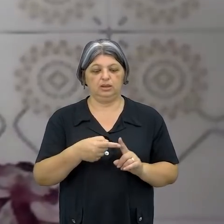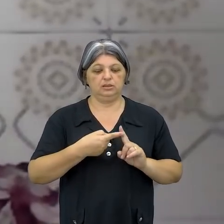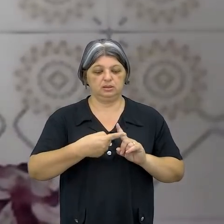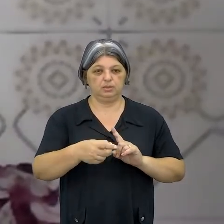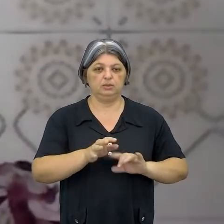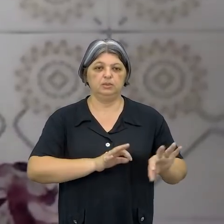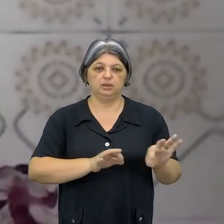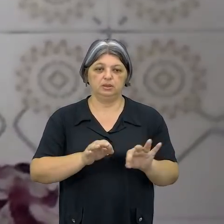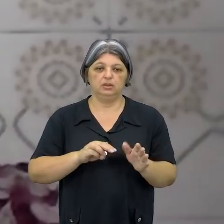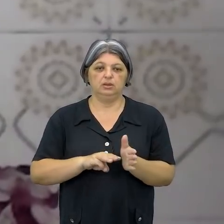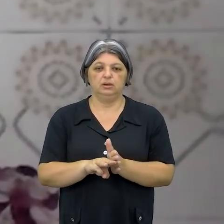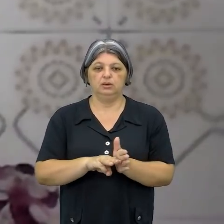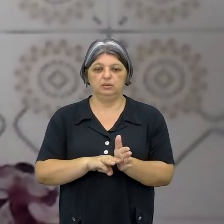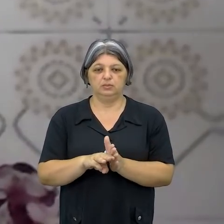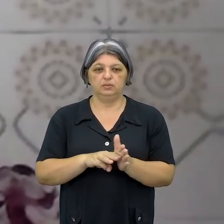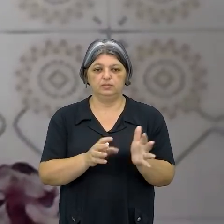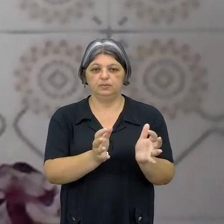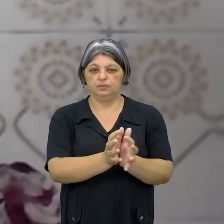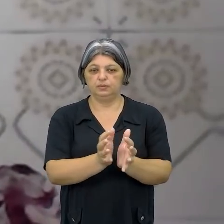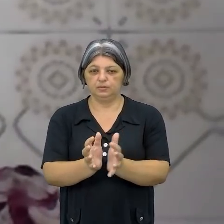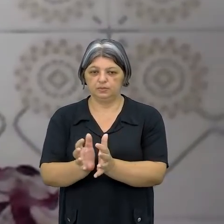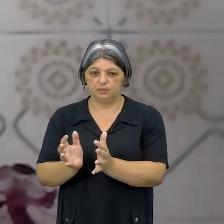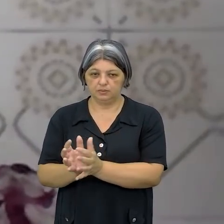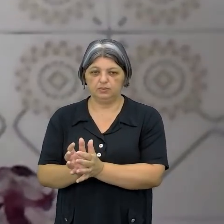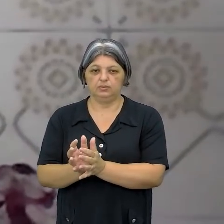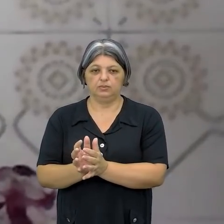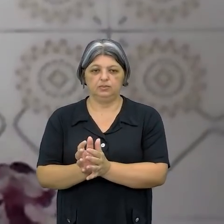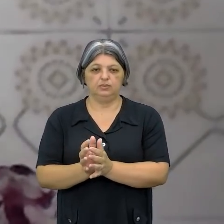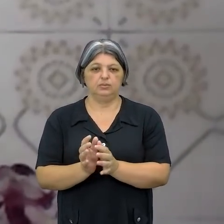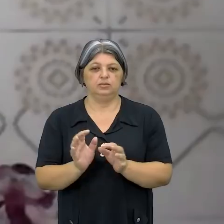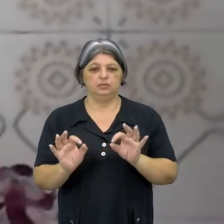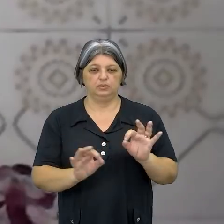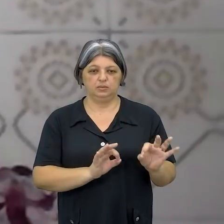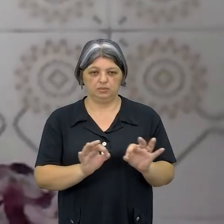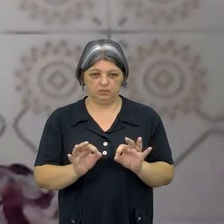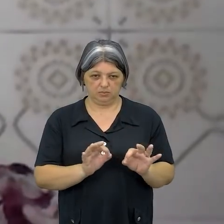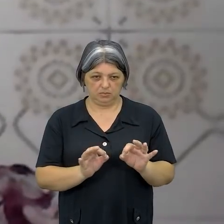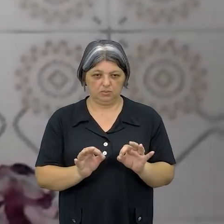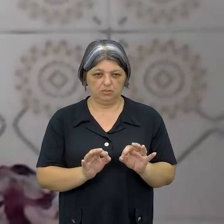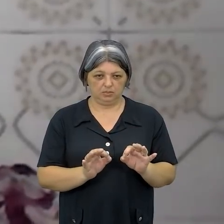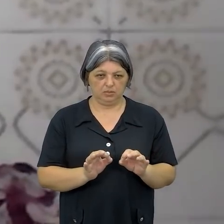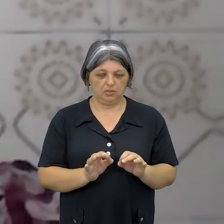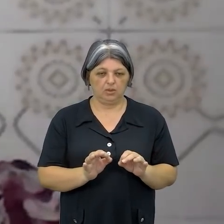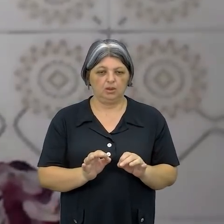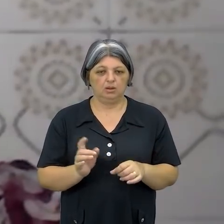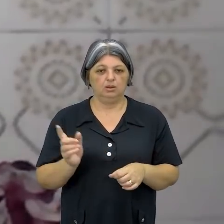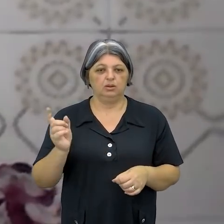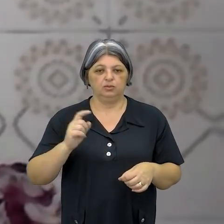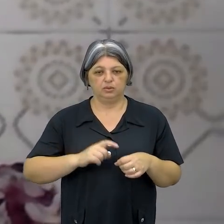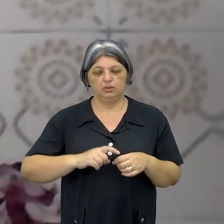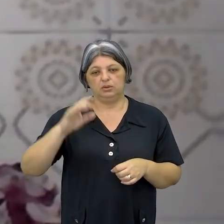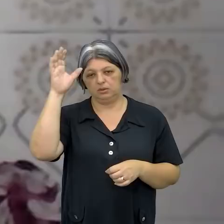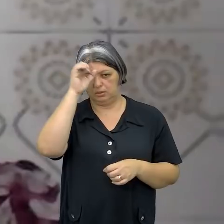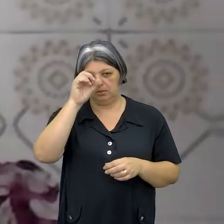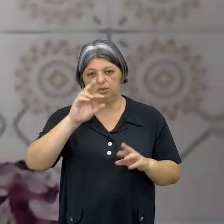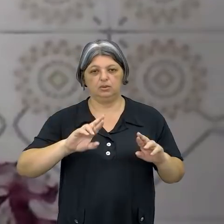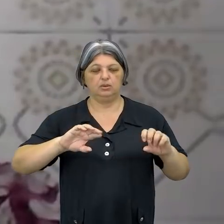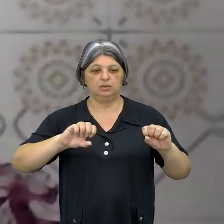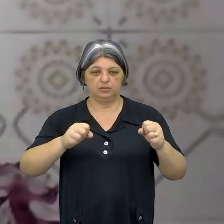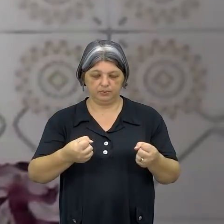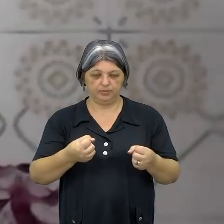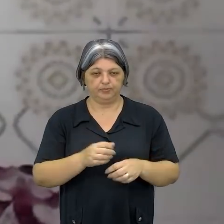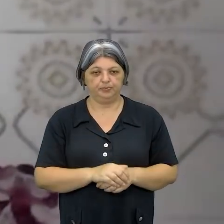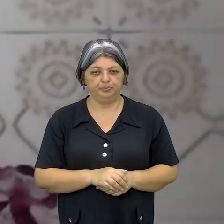sobre metodologias de agrupamentos produtivos para o período de retomada das aprendizagens, né, da recuperação. Nós temos